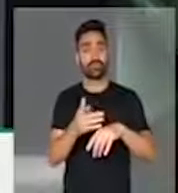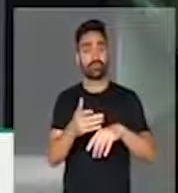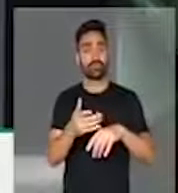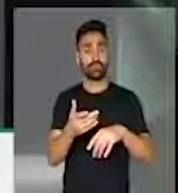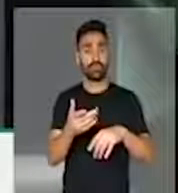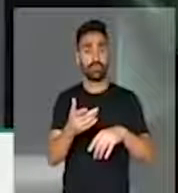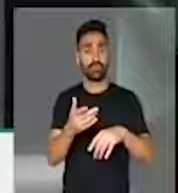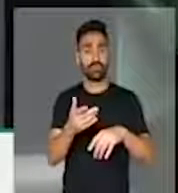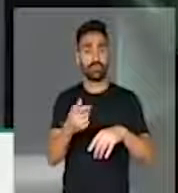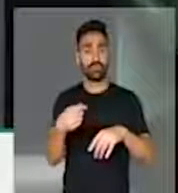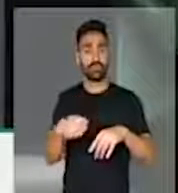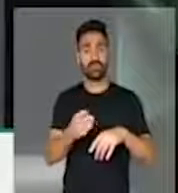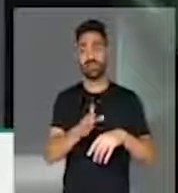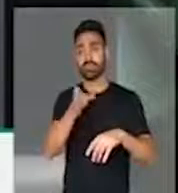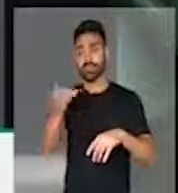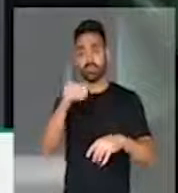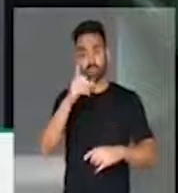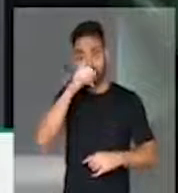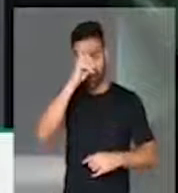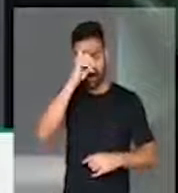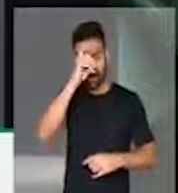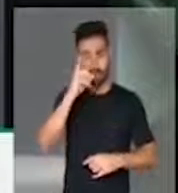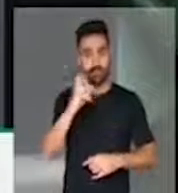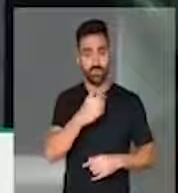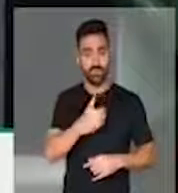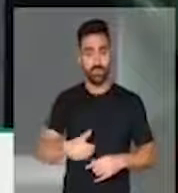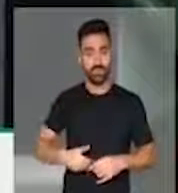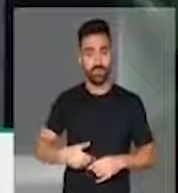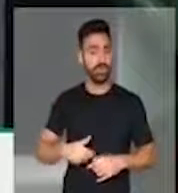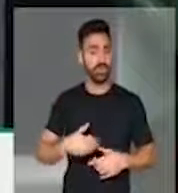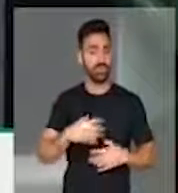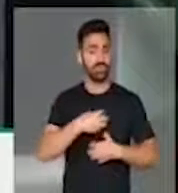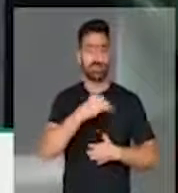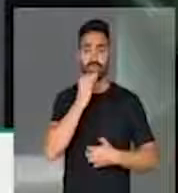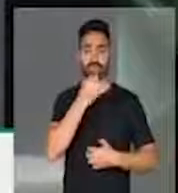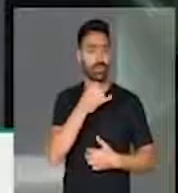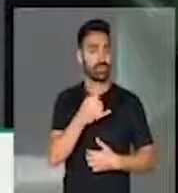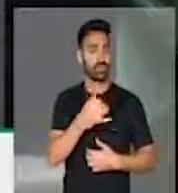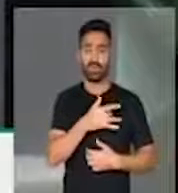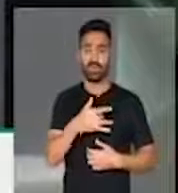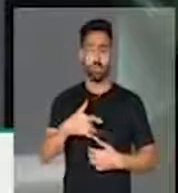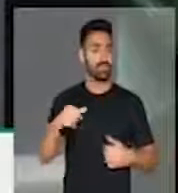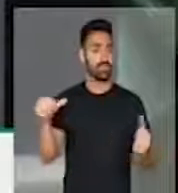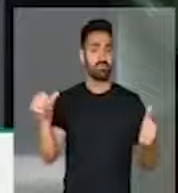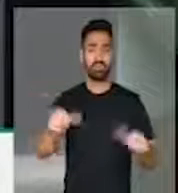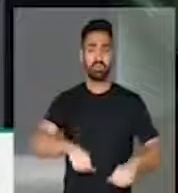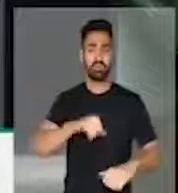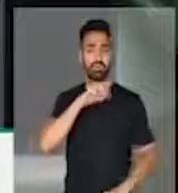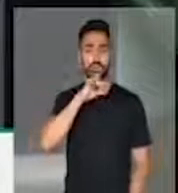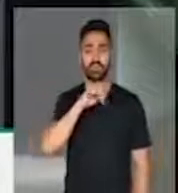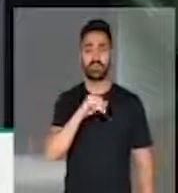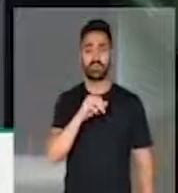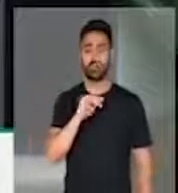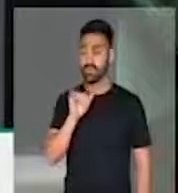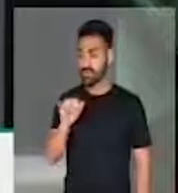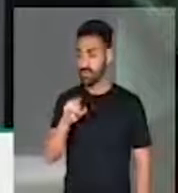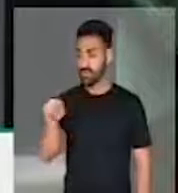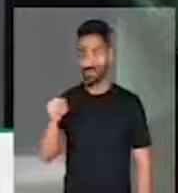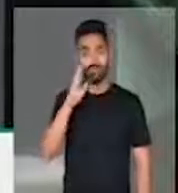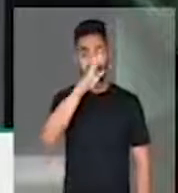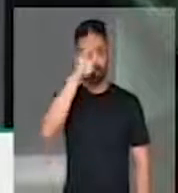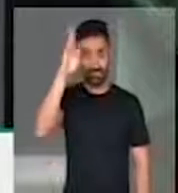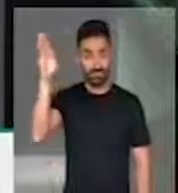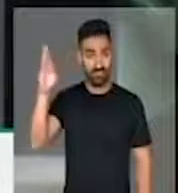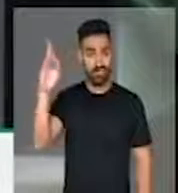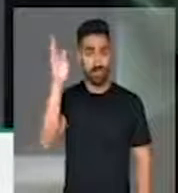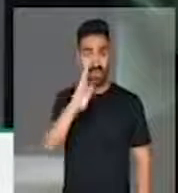precisar de um hospital público. A saúde, quero que se vocês andar como eu ando pelo país aí,